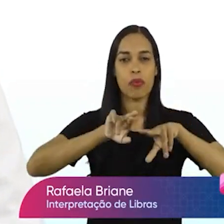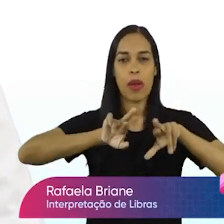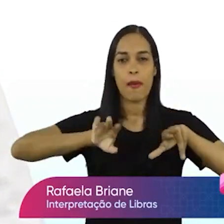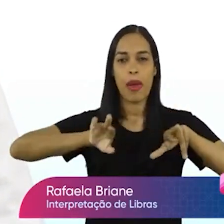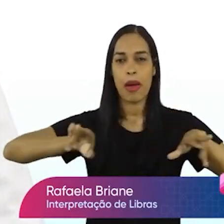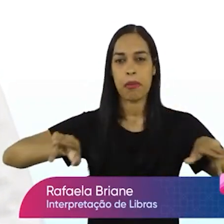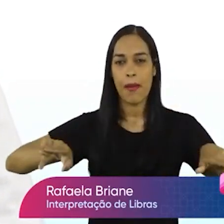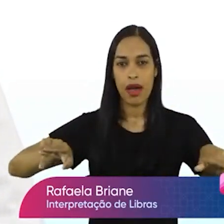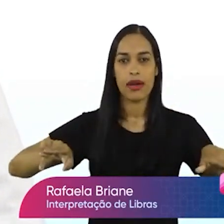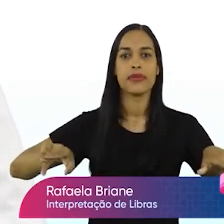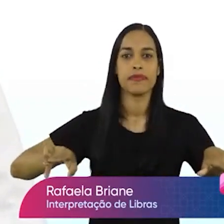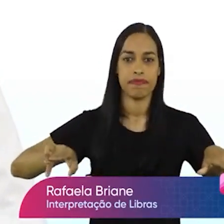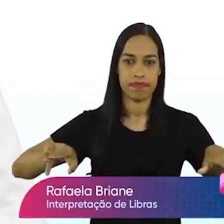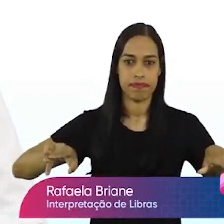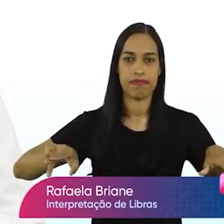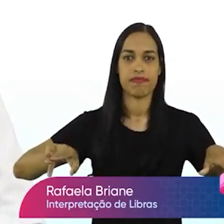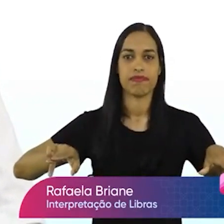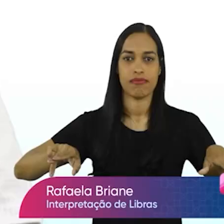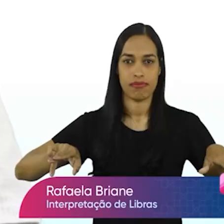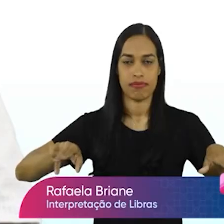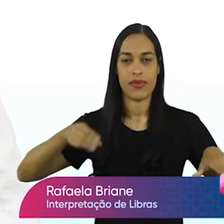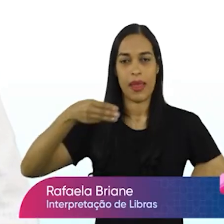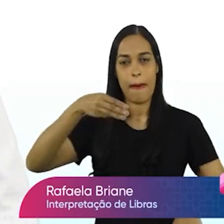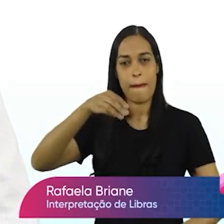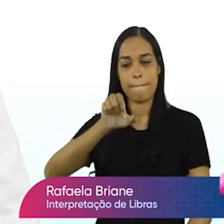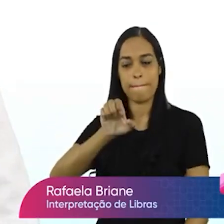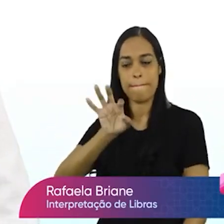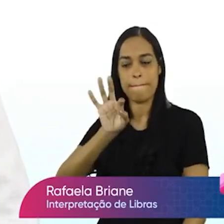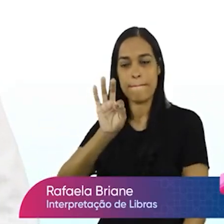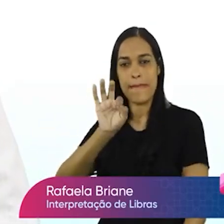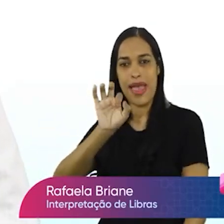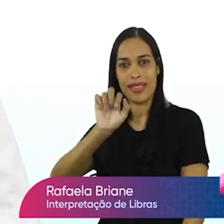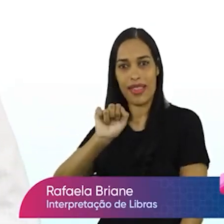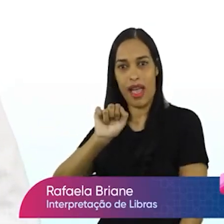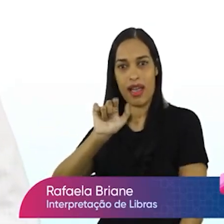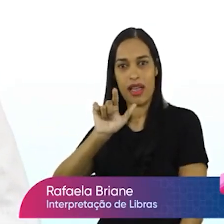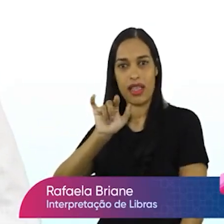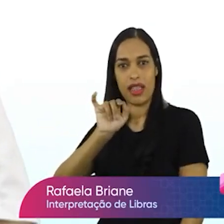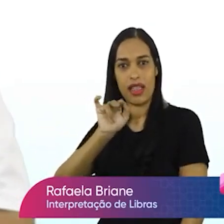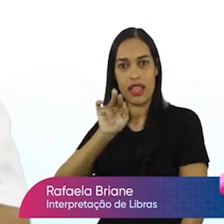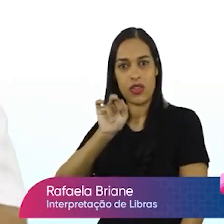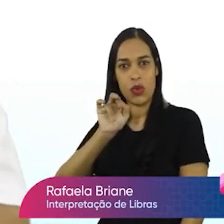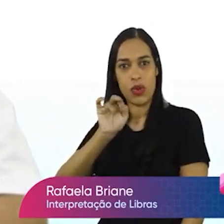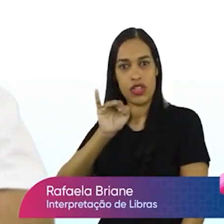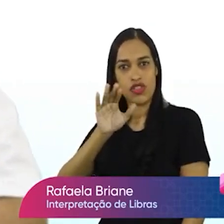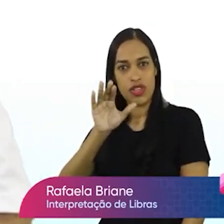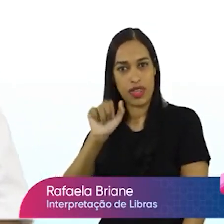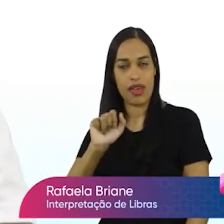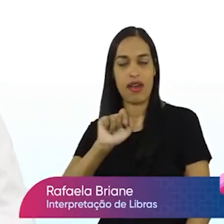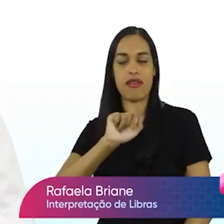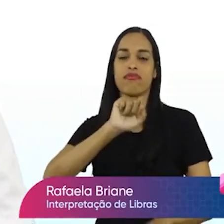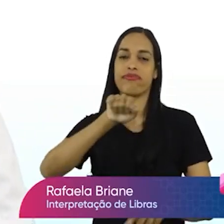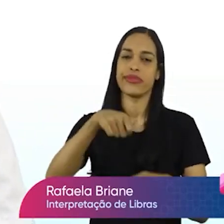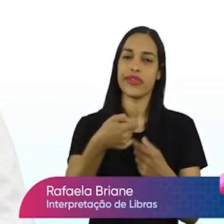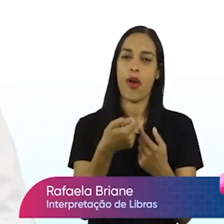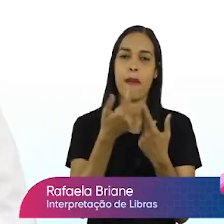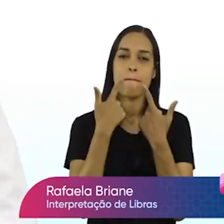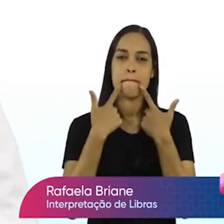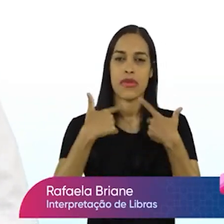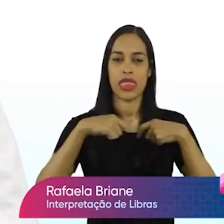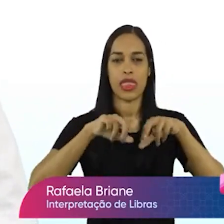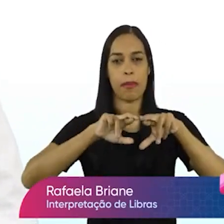metalinguística. Função metalinguística, uma função que, professor, aparece muito no